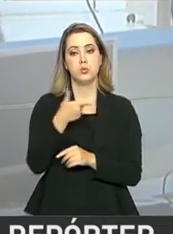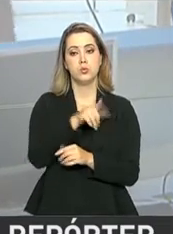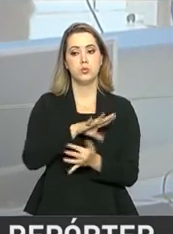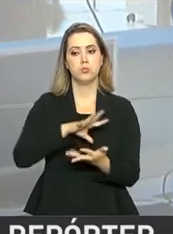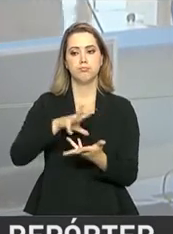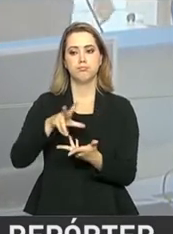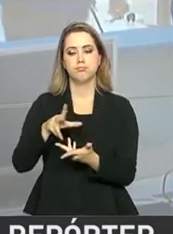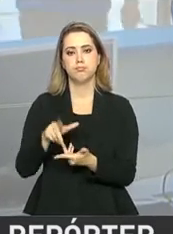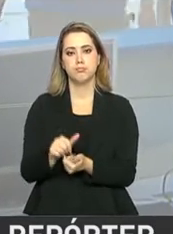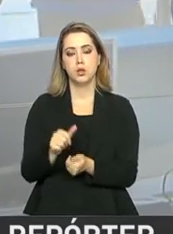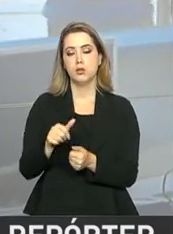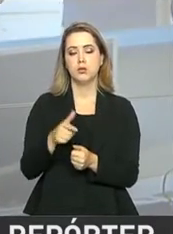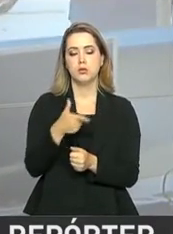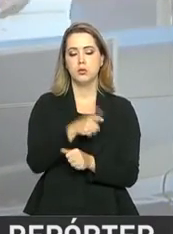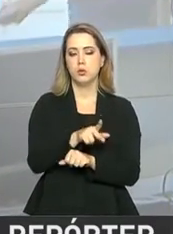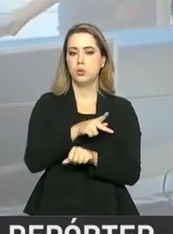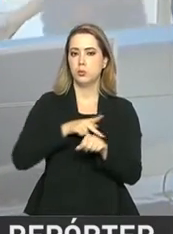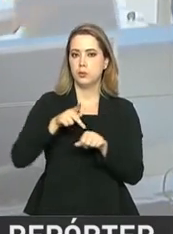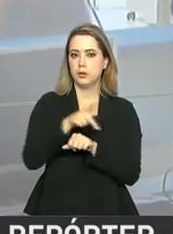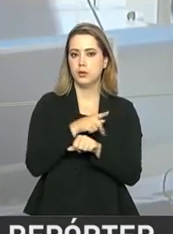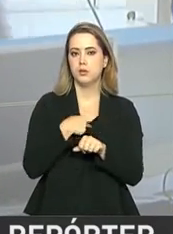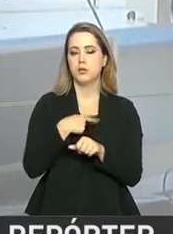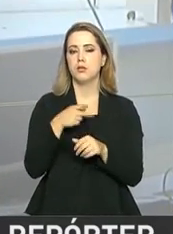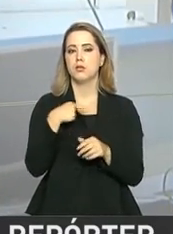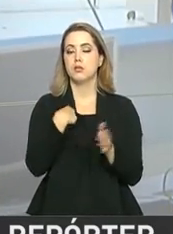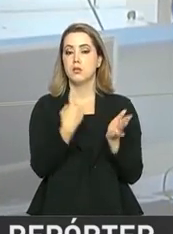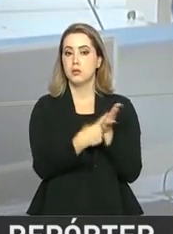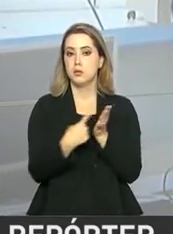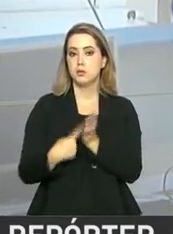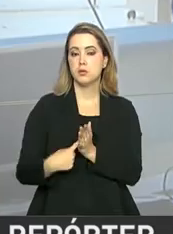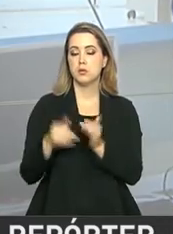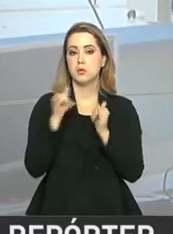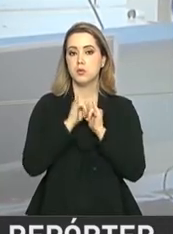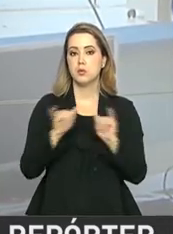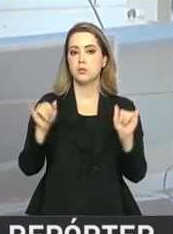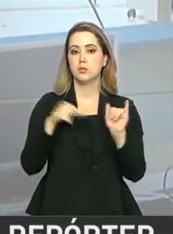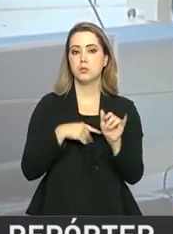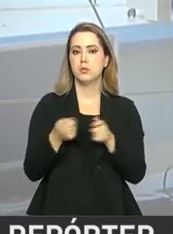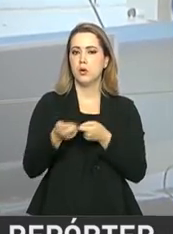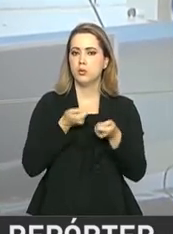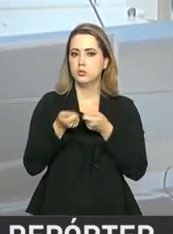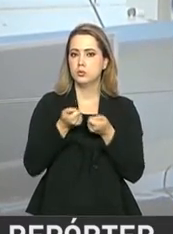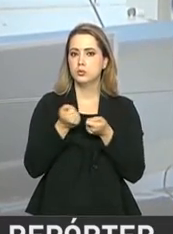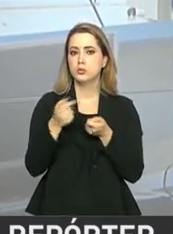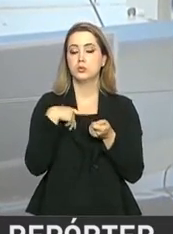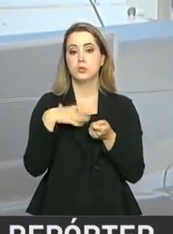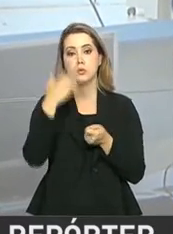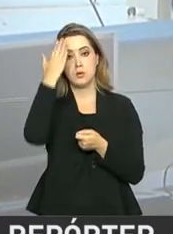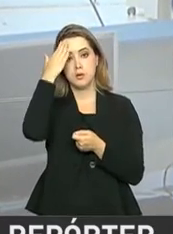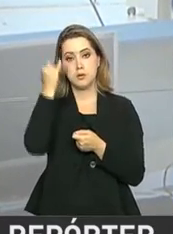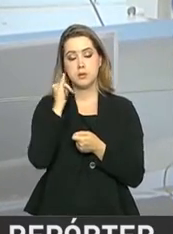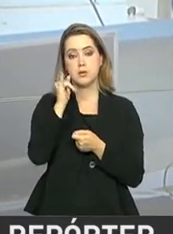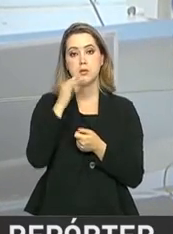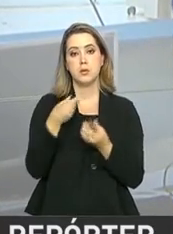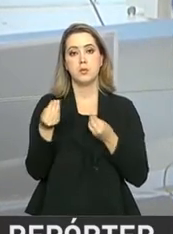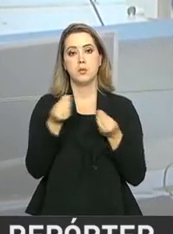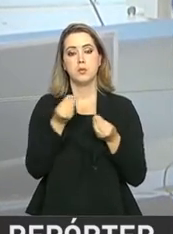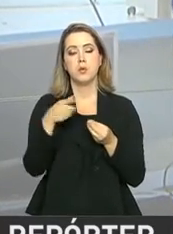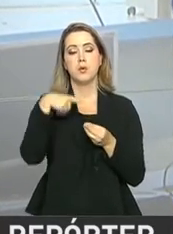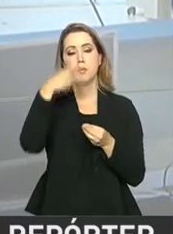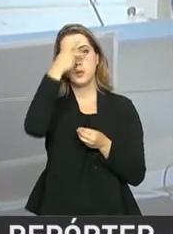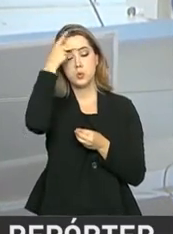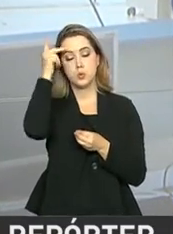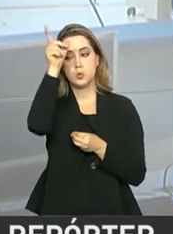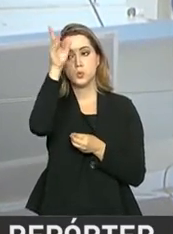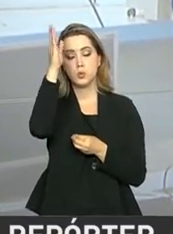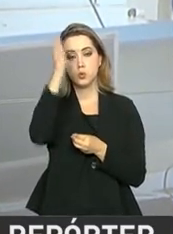e 45 de empresas. A medida tem como principal objetivo acertar a situação de brasileiros ou residentes no Brasil que tenham